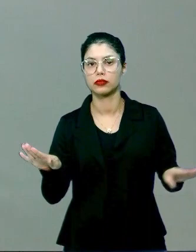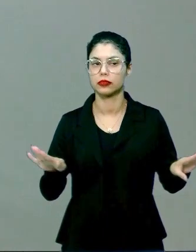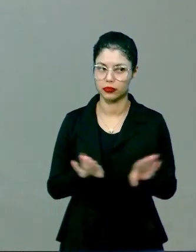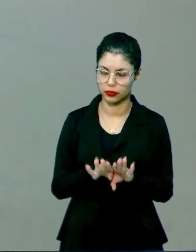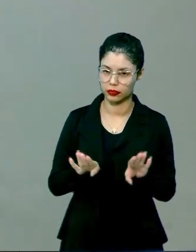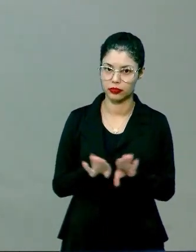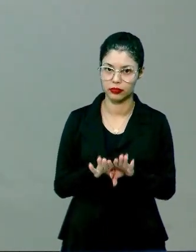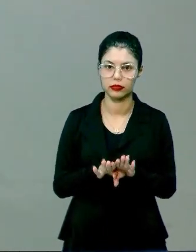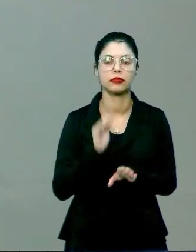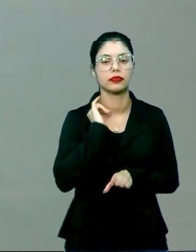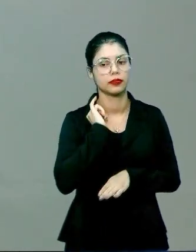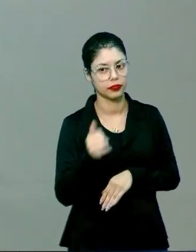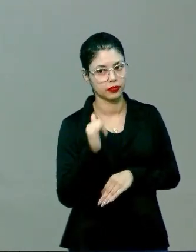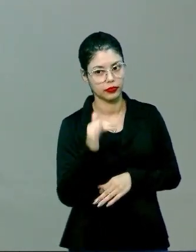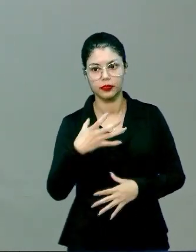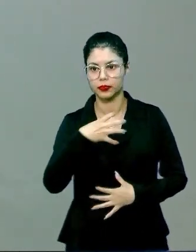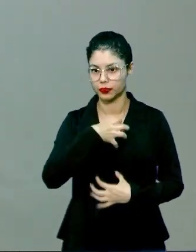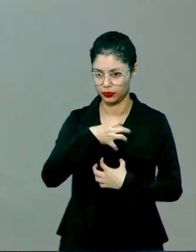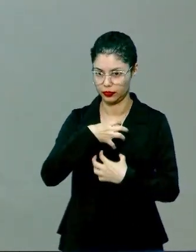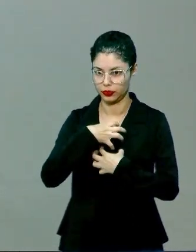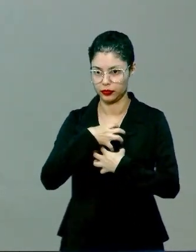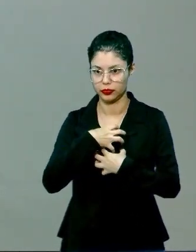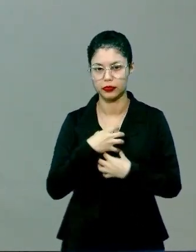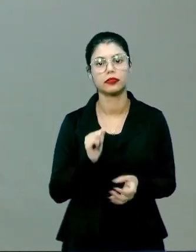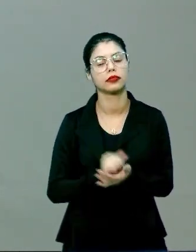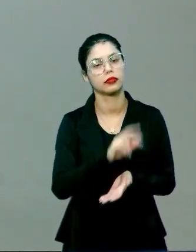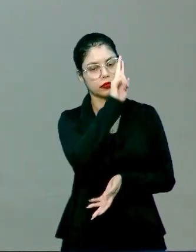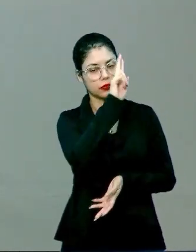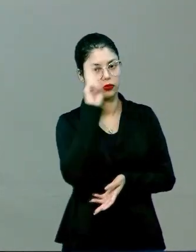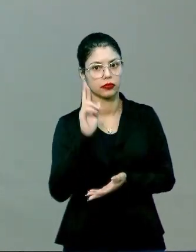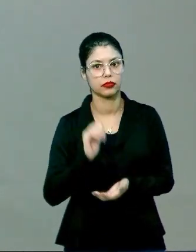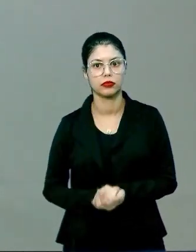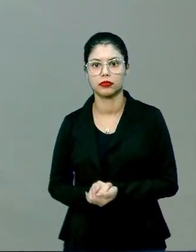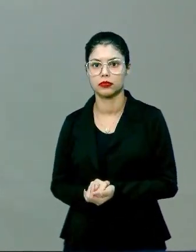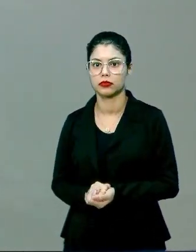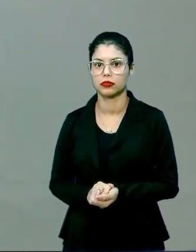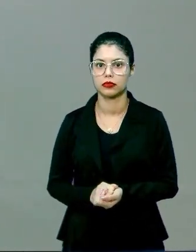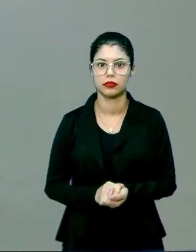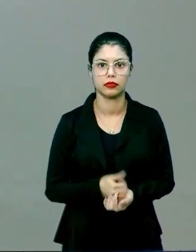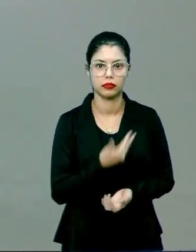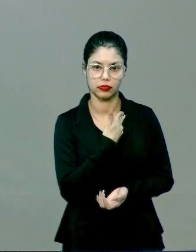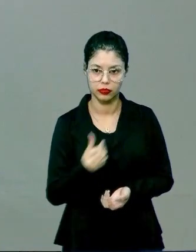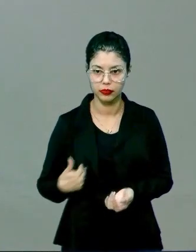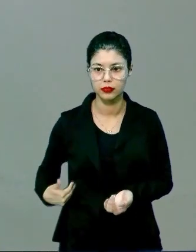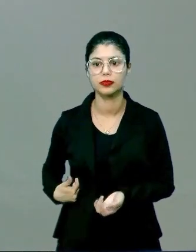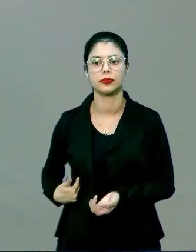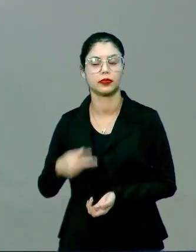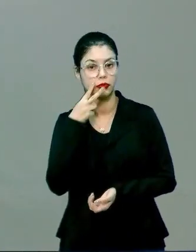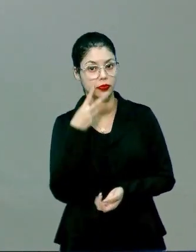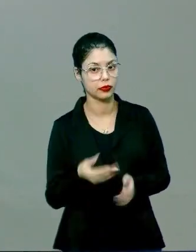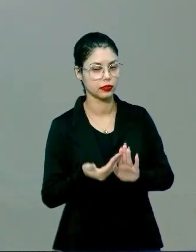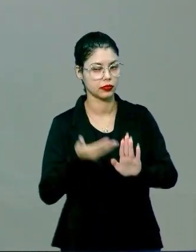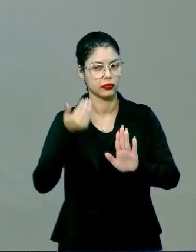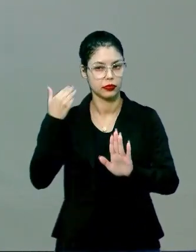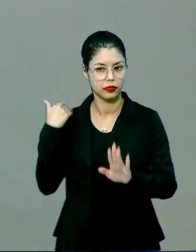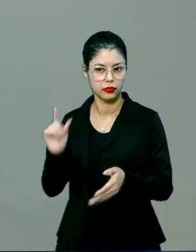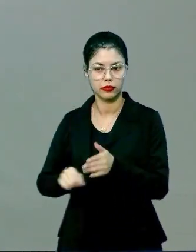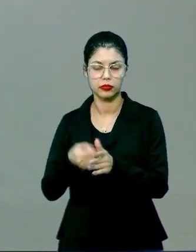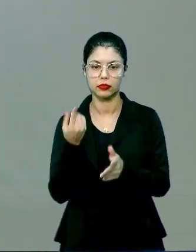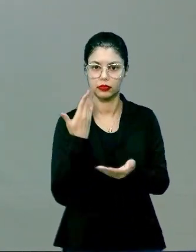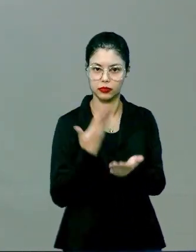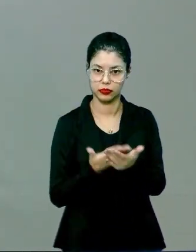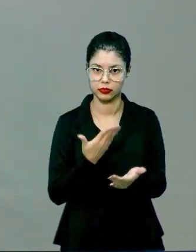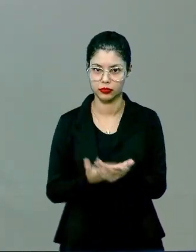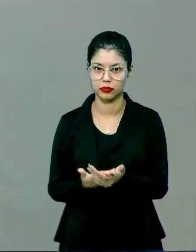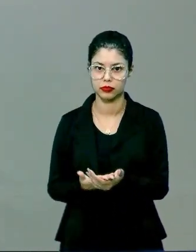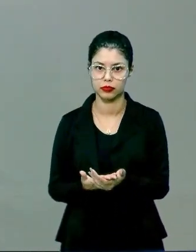que também narra esse momento da história, esse momento da República, lembrando do que a gente viu lá na nossa primeira